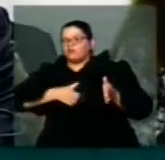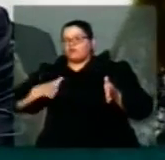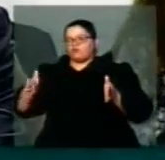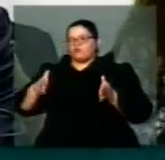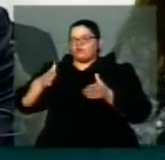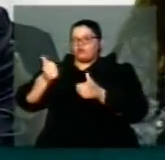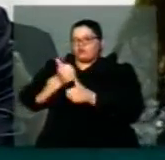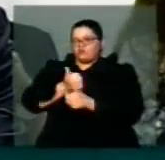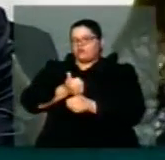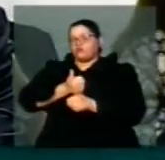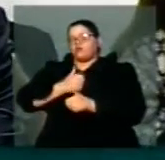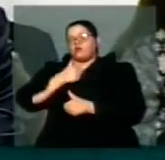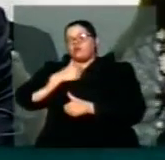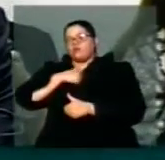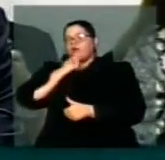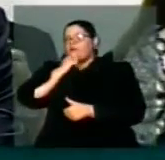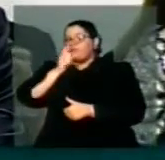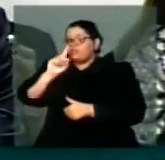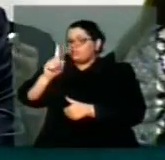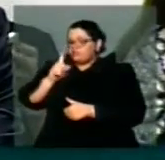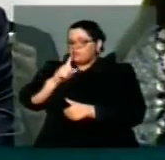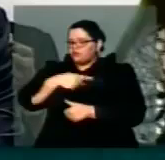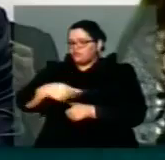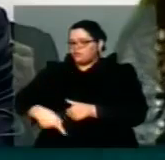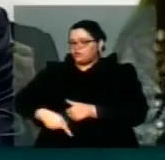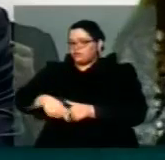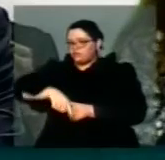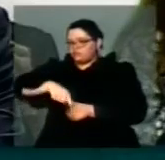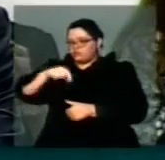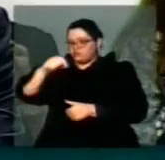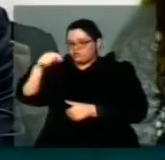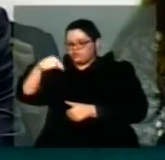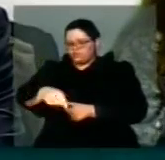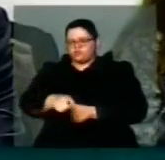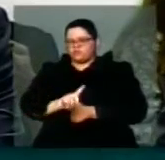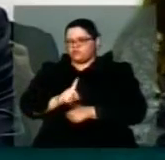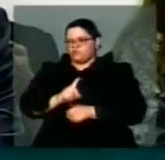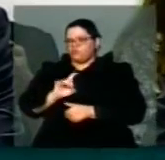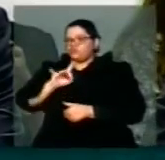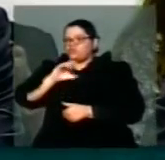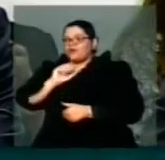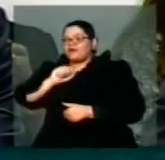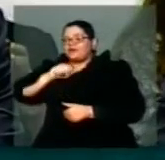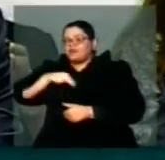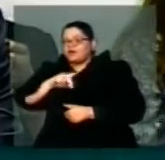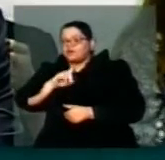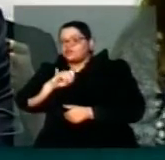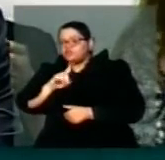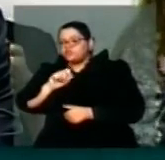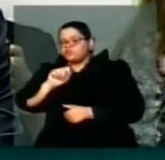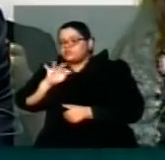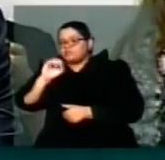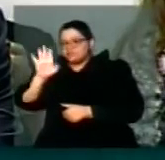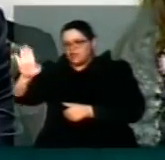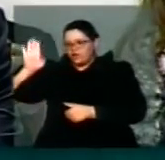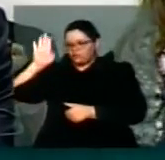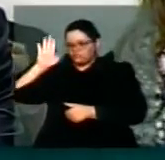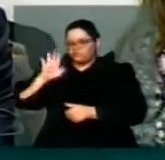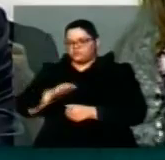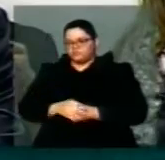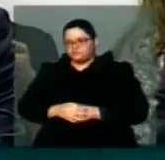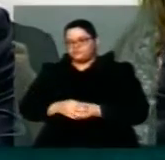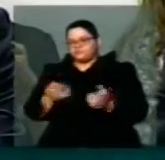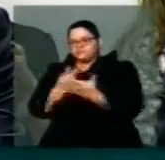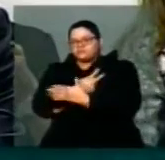candidato a presidente da Câmara, no início de janeiro, aconteceram dois fatos que foram de domínio público.